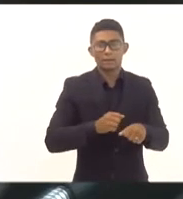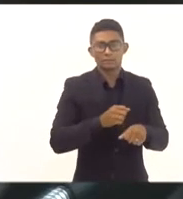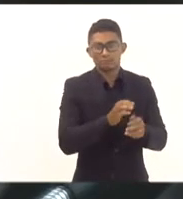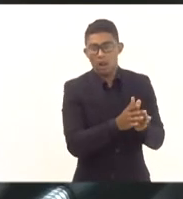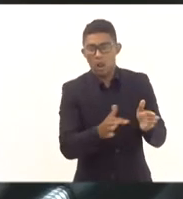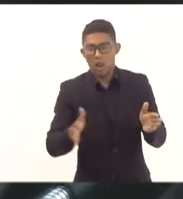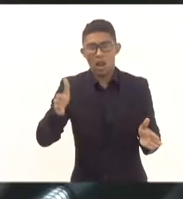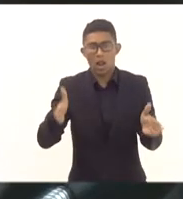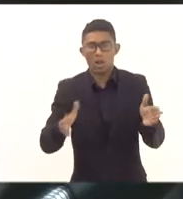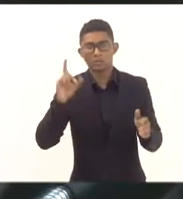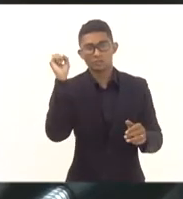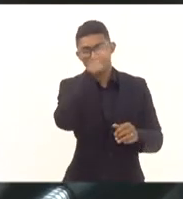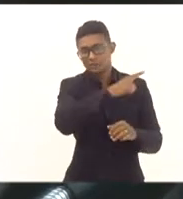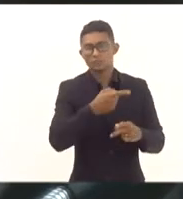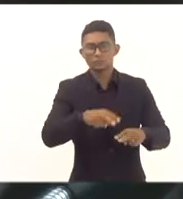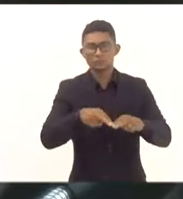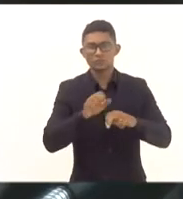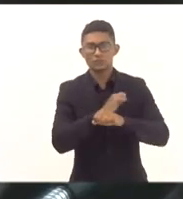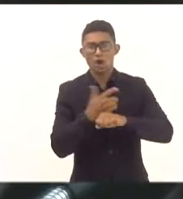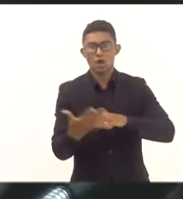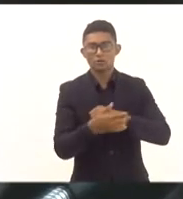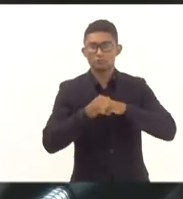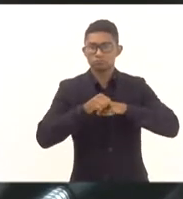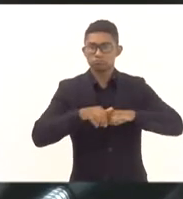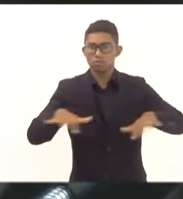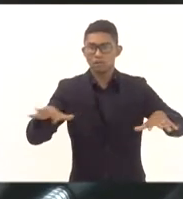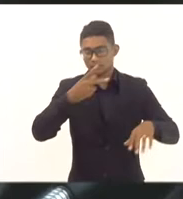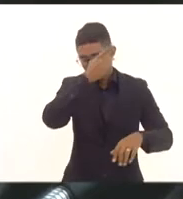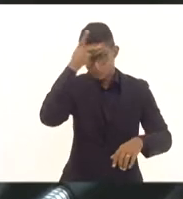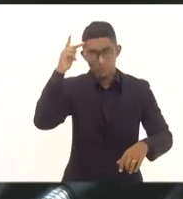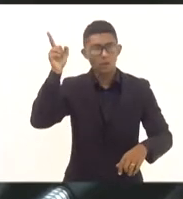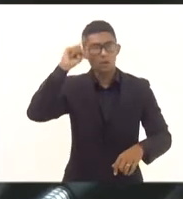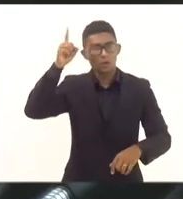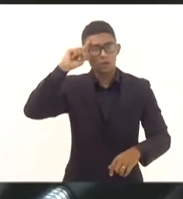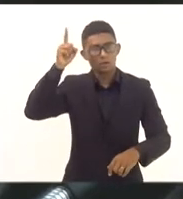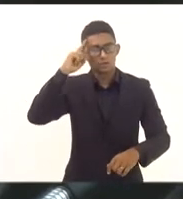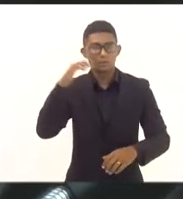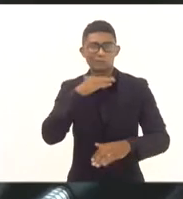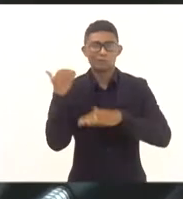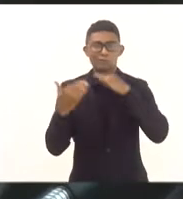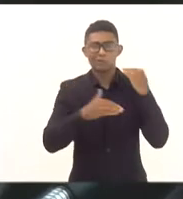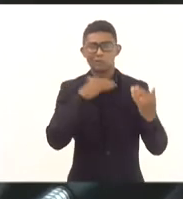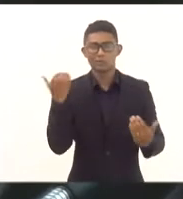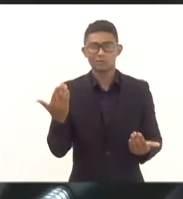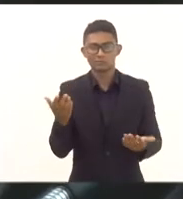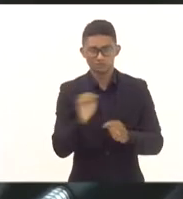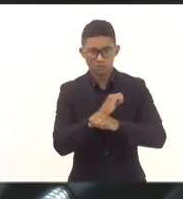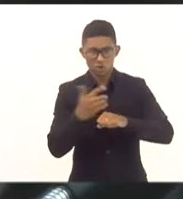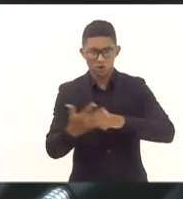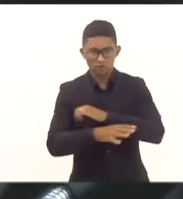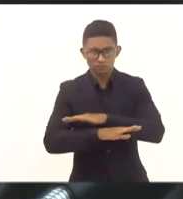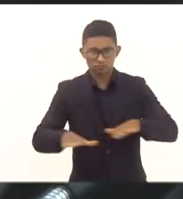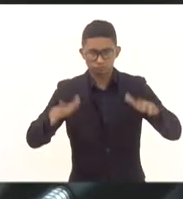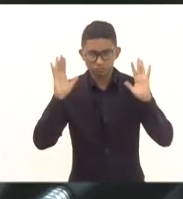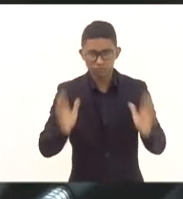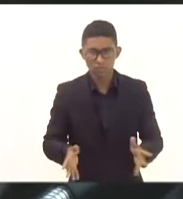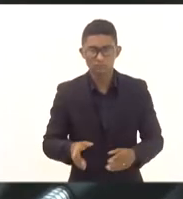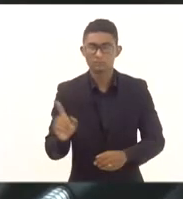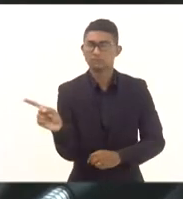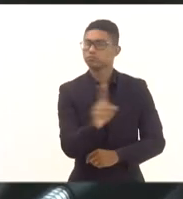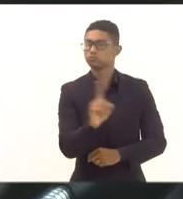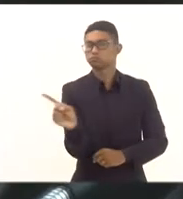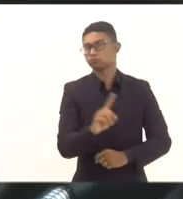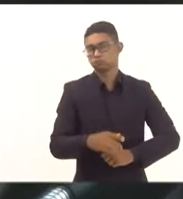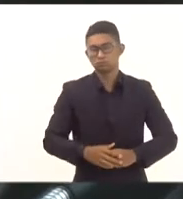quantidade de pessoas que morrem todos os dias a bandeirinha não acabou essa grande realidade e infelizmente